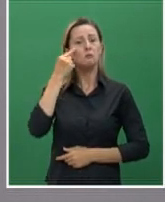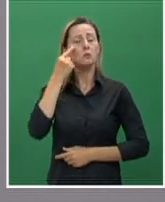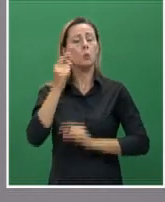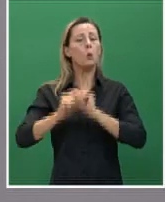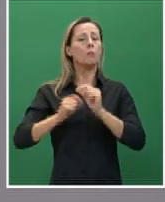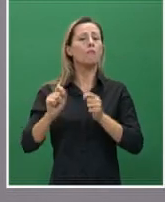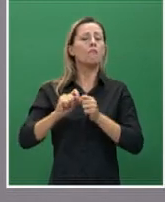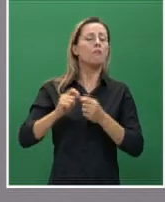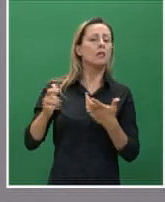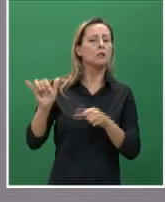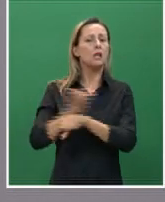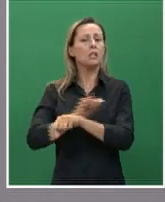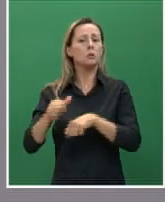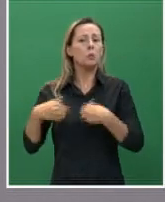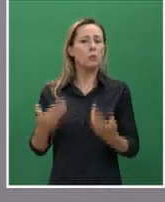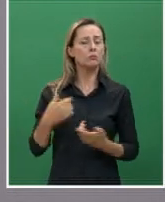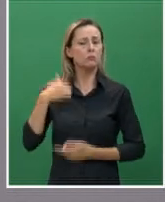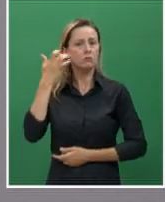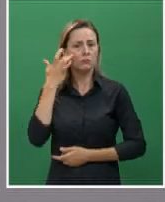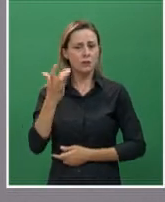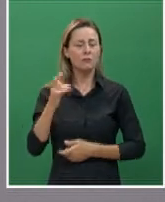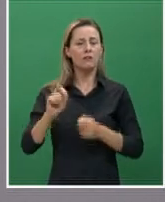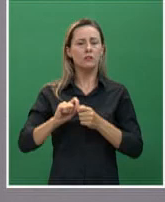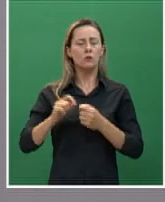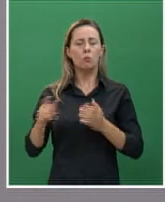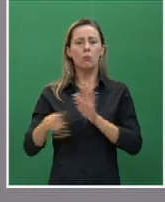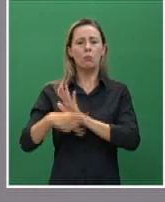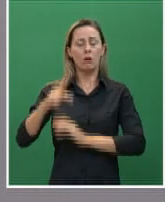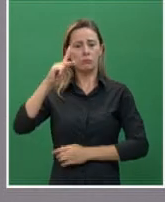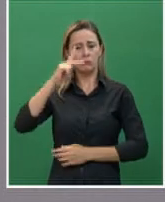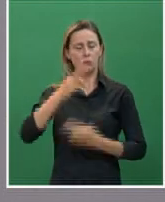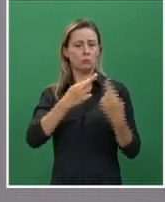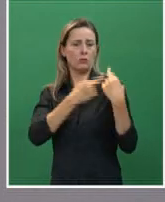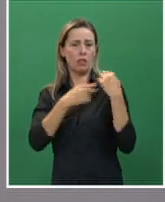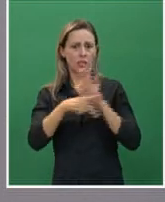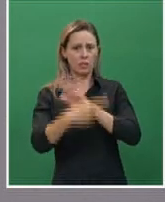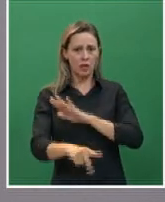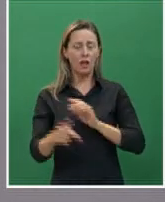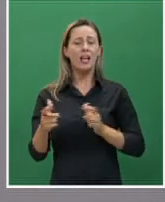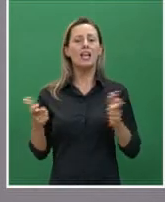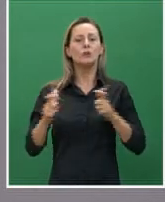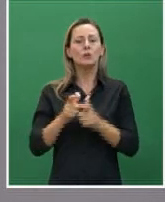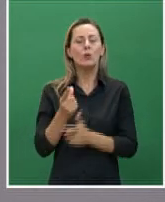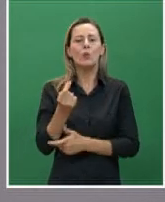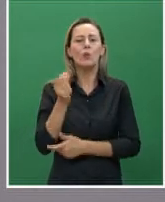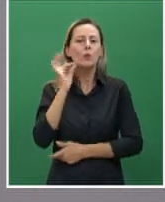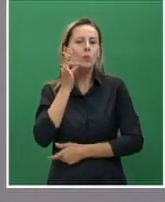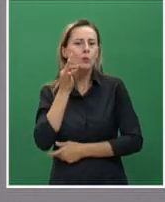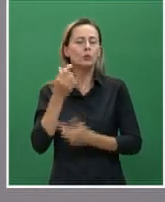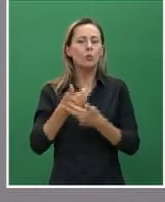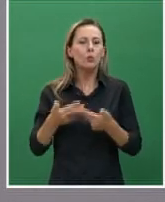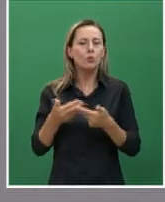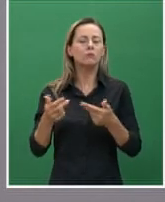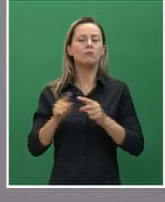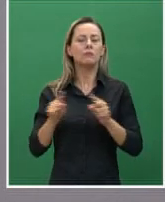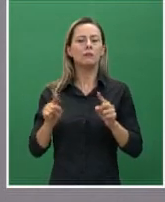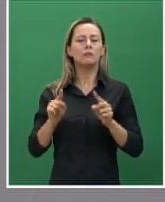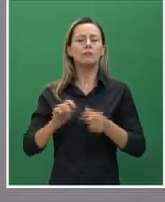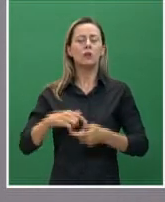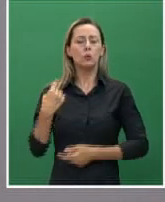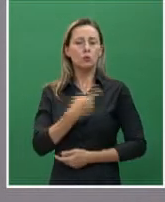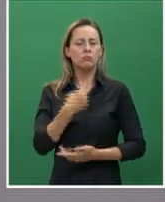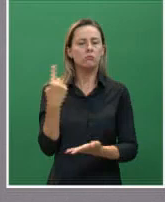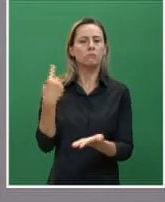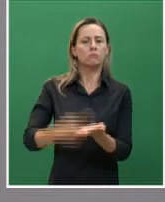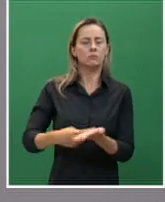efetivamente ao longo desse processo para fazer a sua parte com relação a redução no curso de polícia de redução estrutura mas o